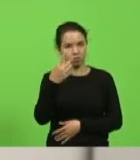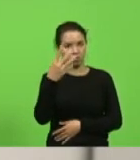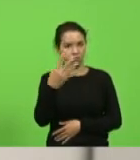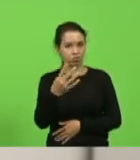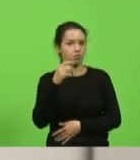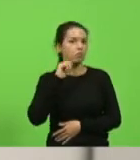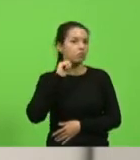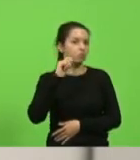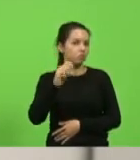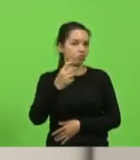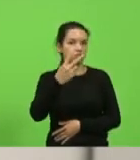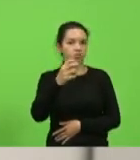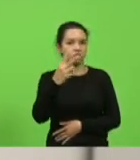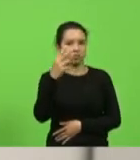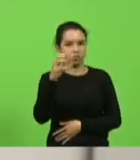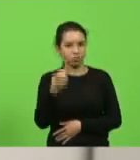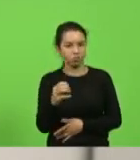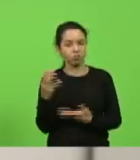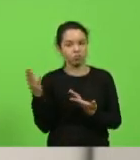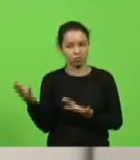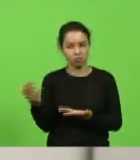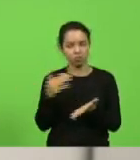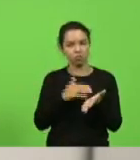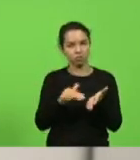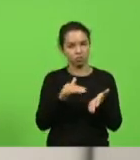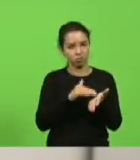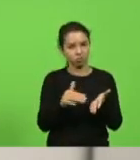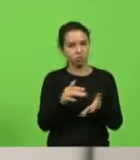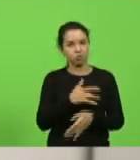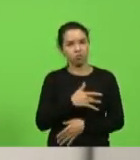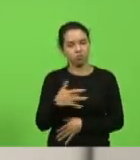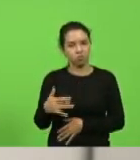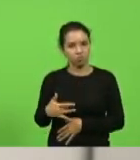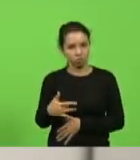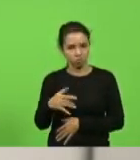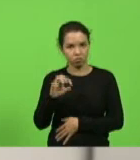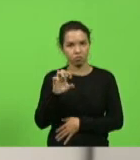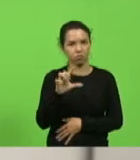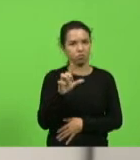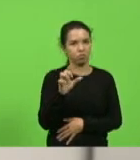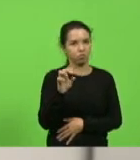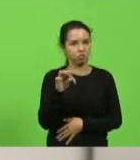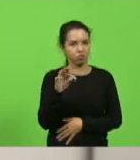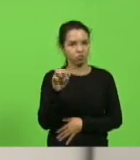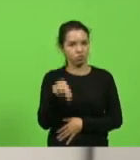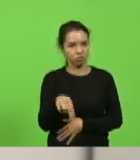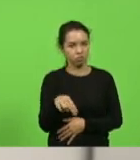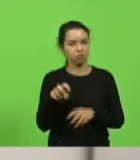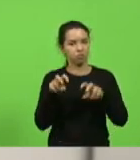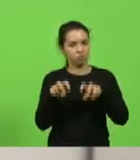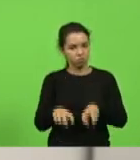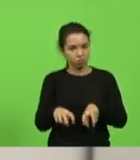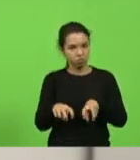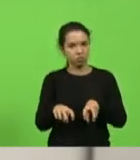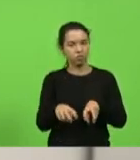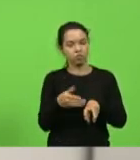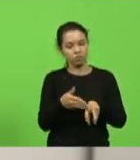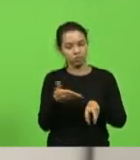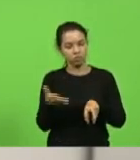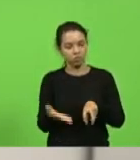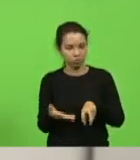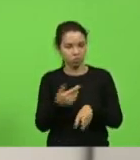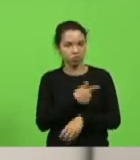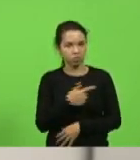14 de abril de 2020, o então secretário de Estado de Saúde, Elton Zeferino, que estava sentado ao lado do excelentíssimo senhor governador